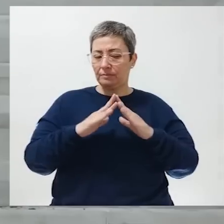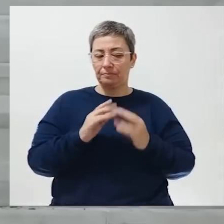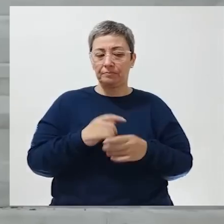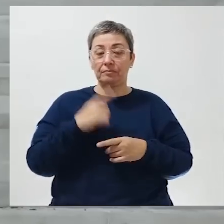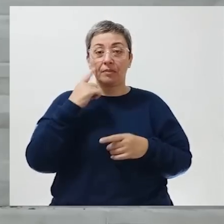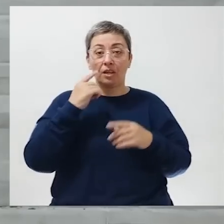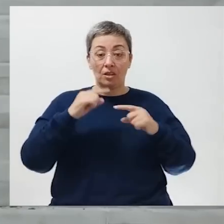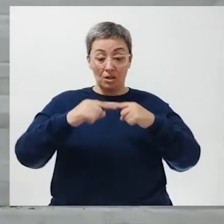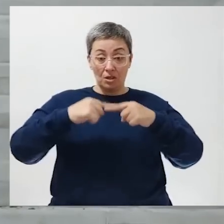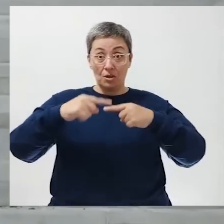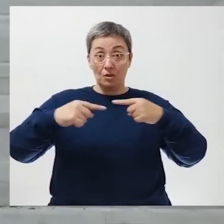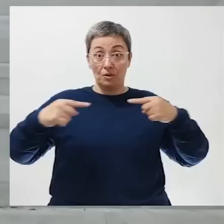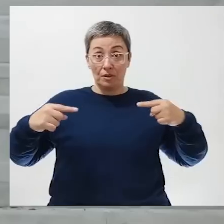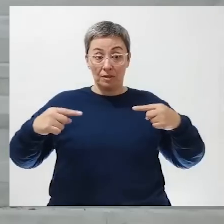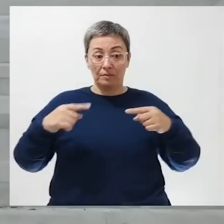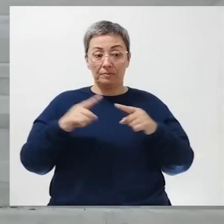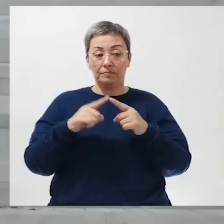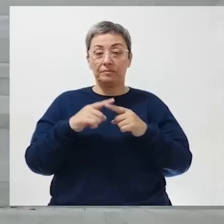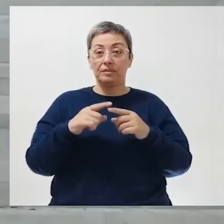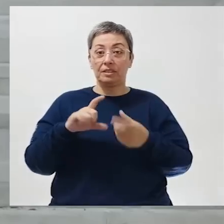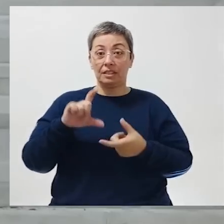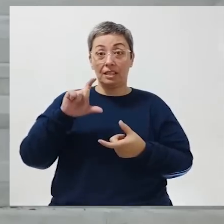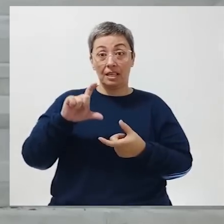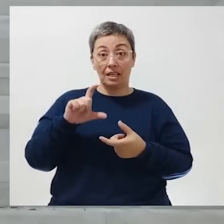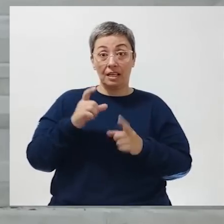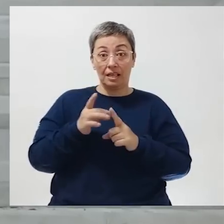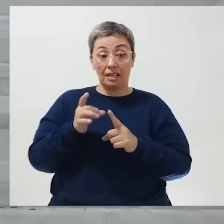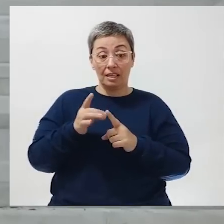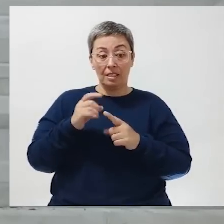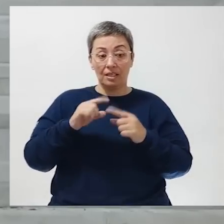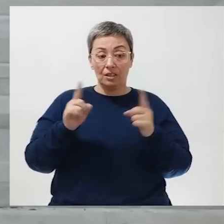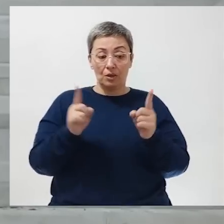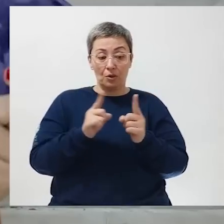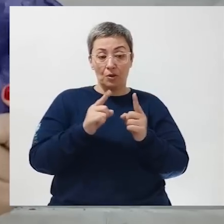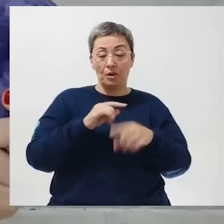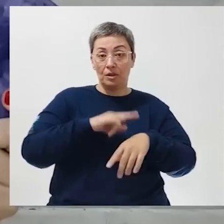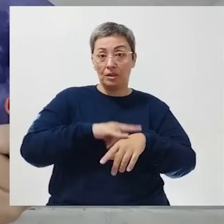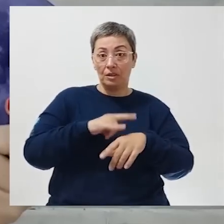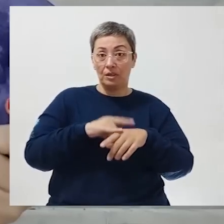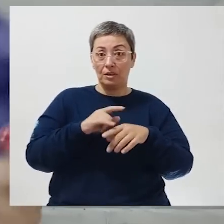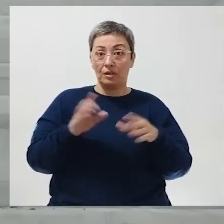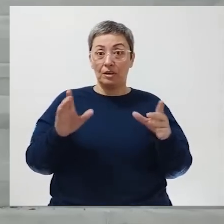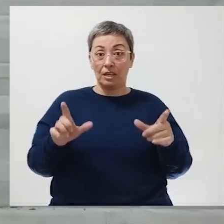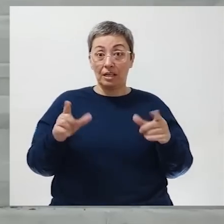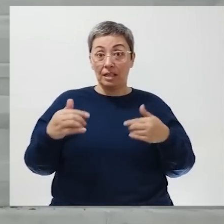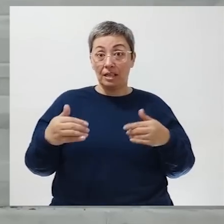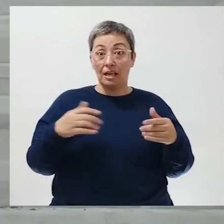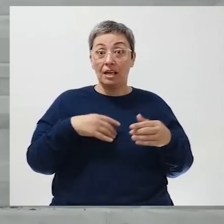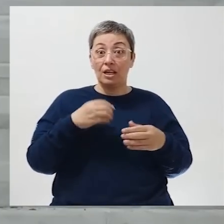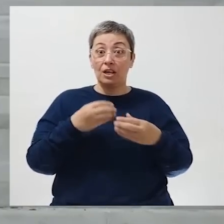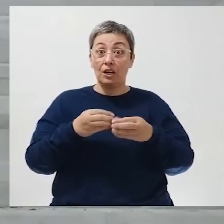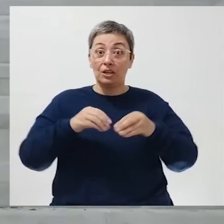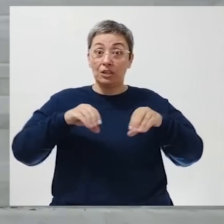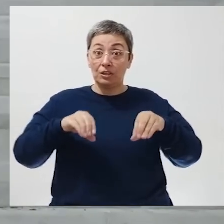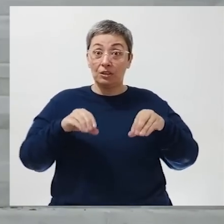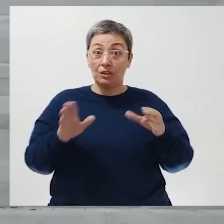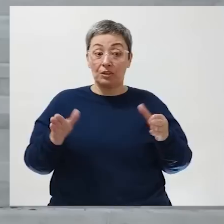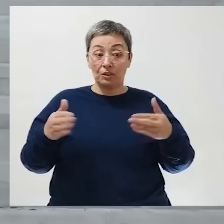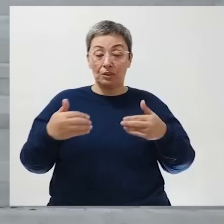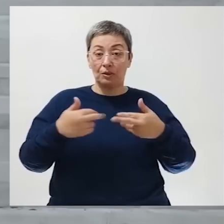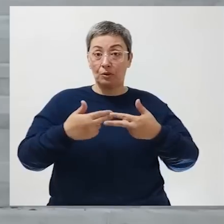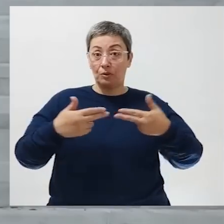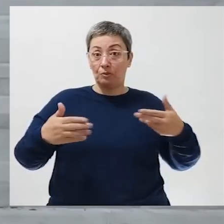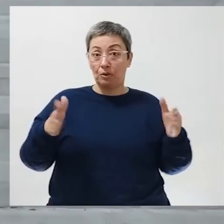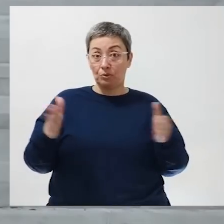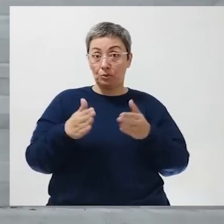vocês. Rolinhos, latinhas, rolinhos pequenos, caixa de ovo, caixas de